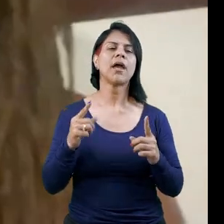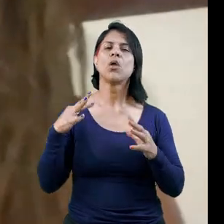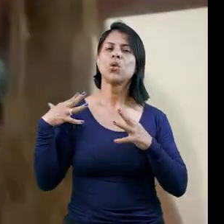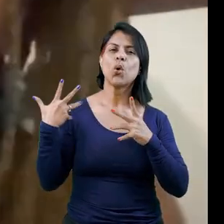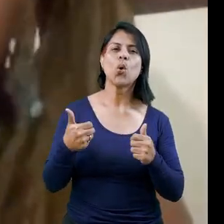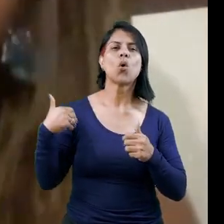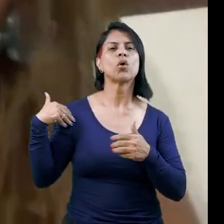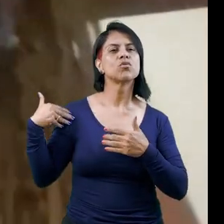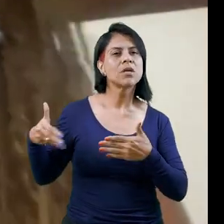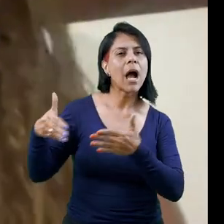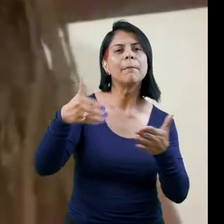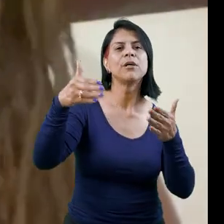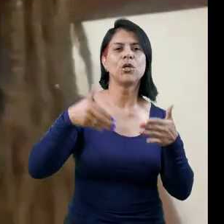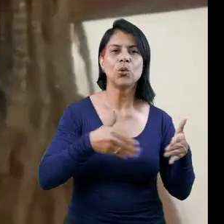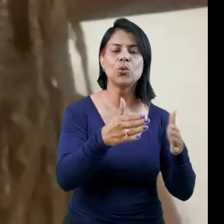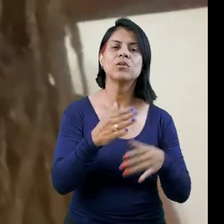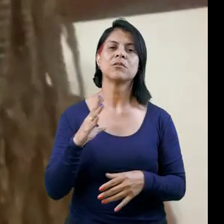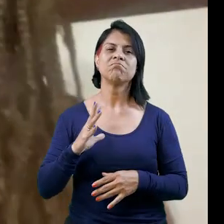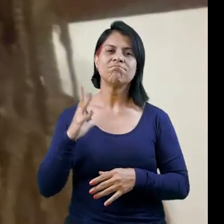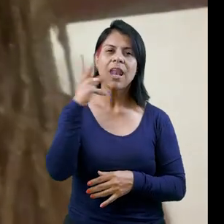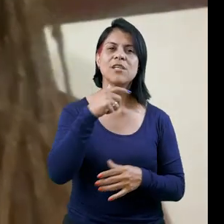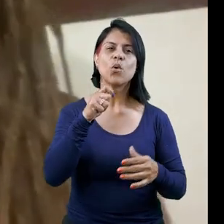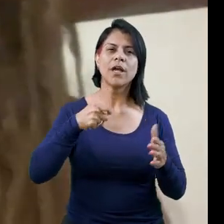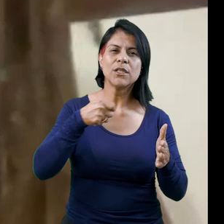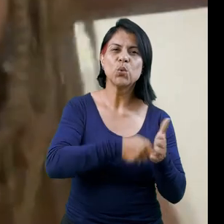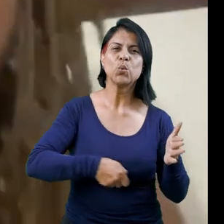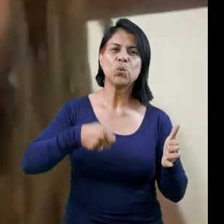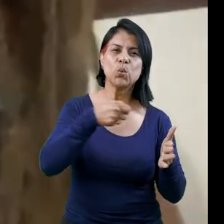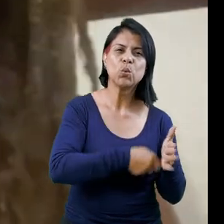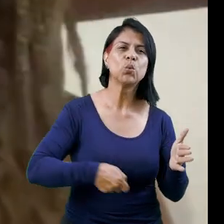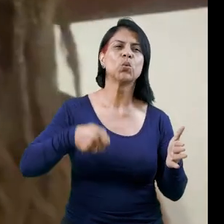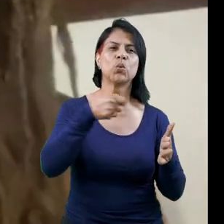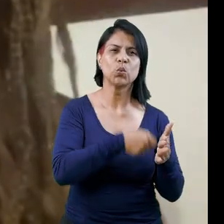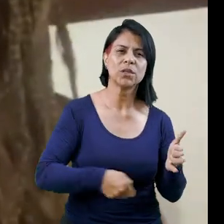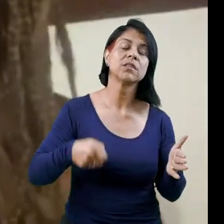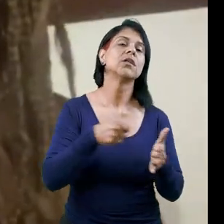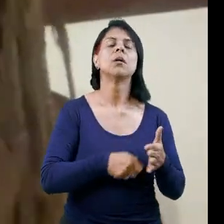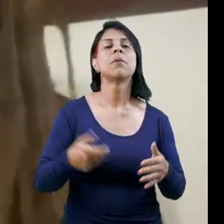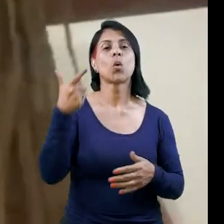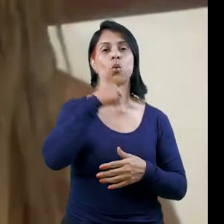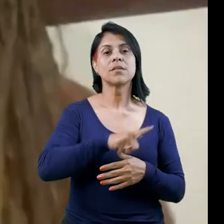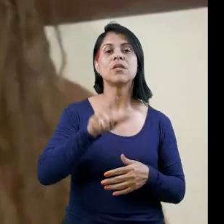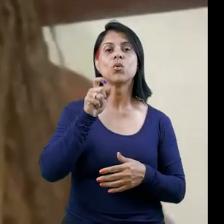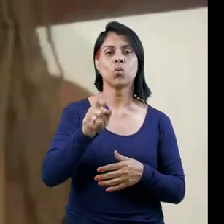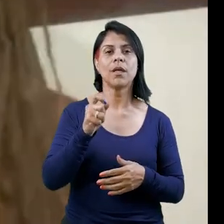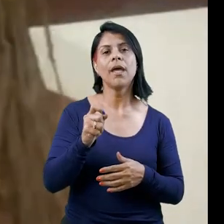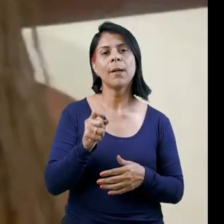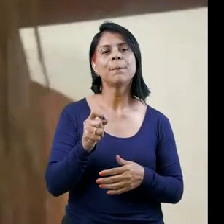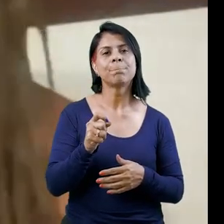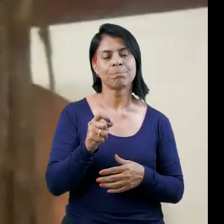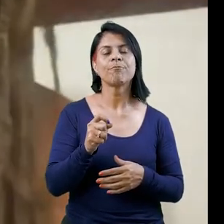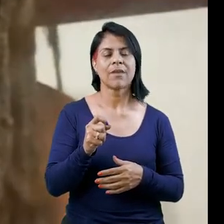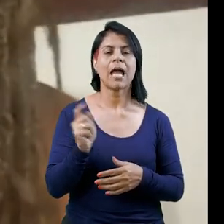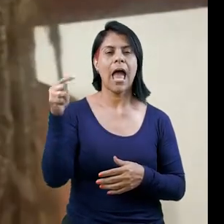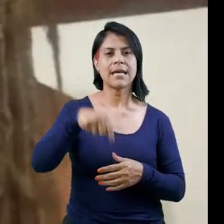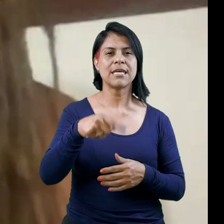das trajetórias, das pelejas que foram labutadas para que